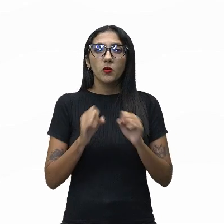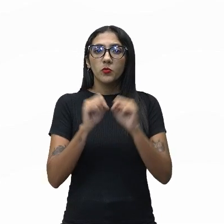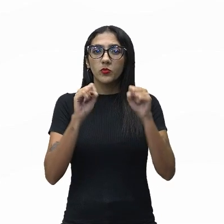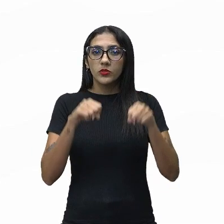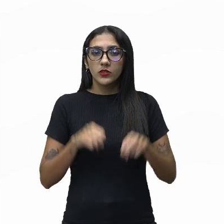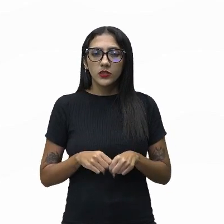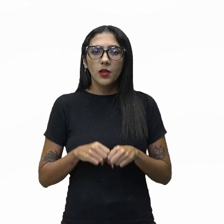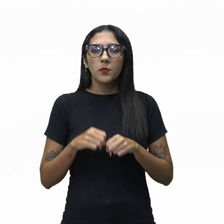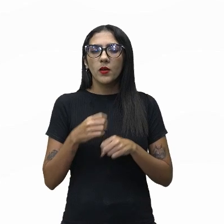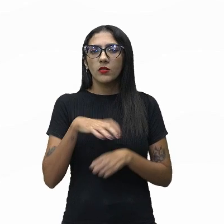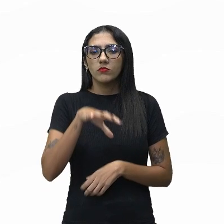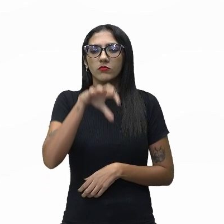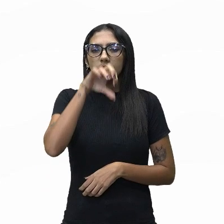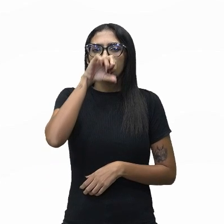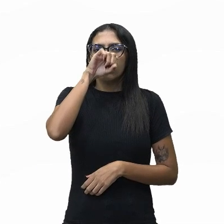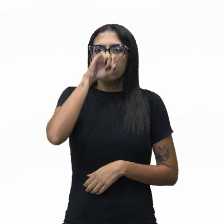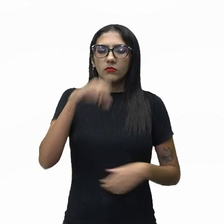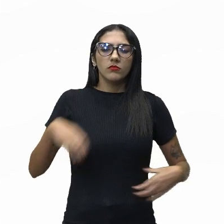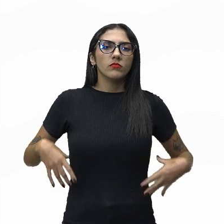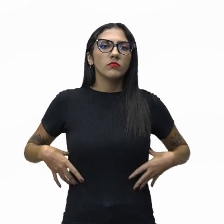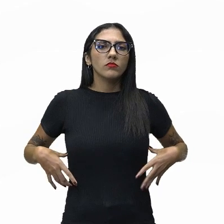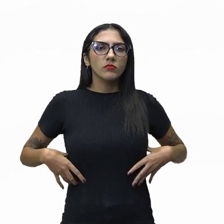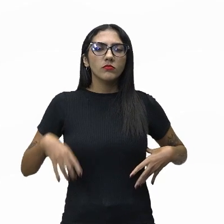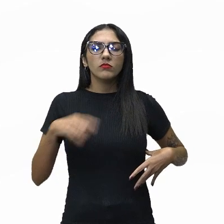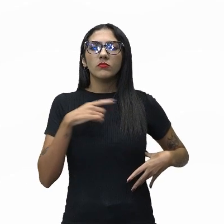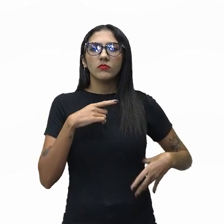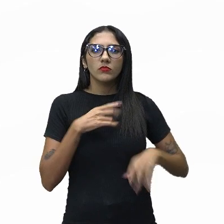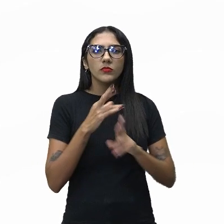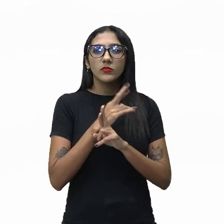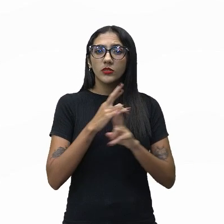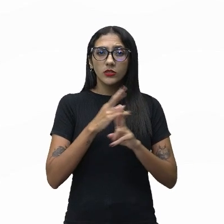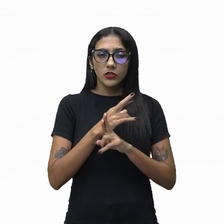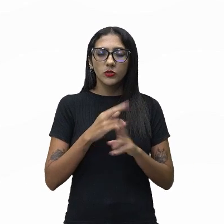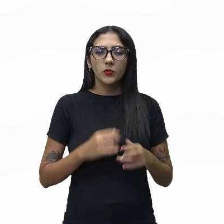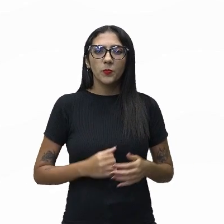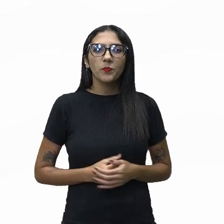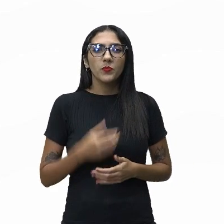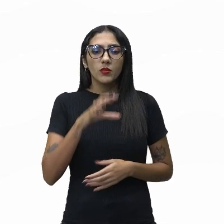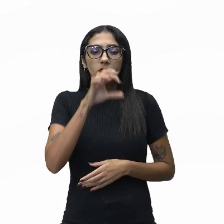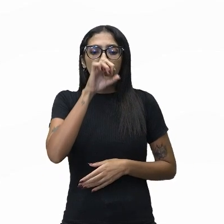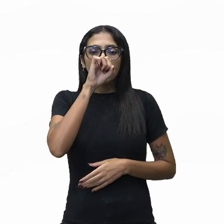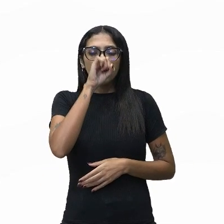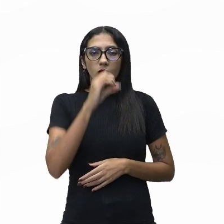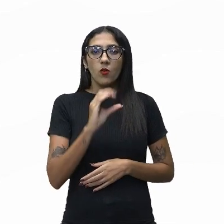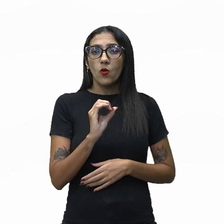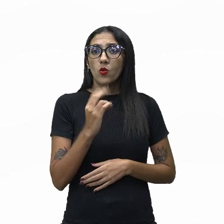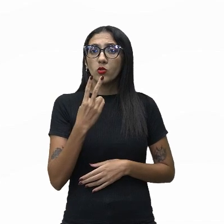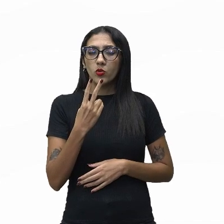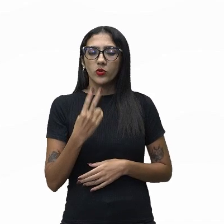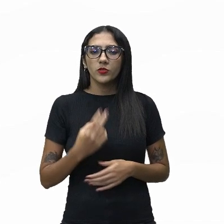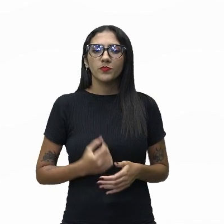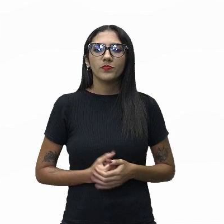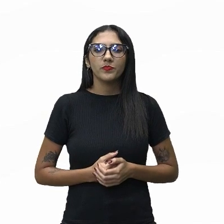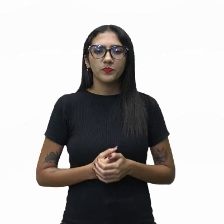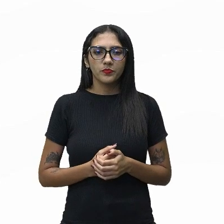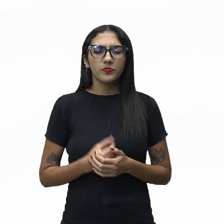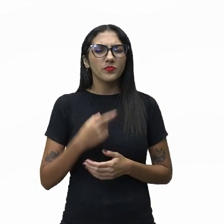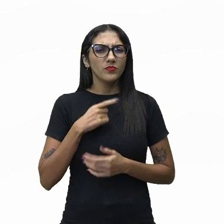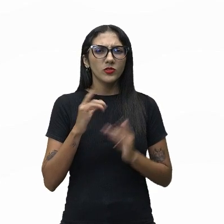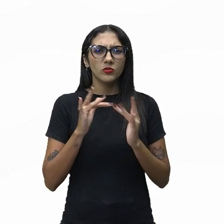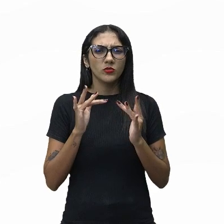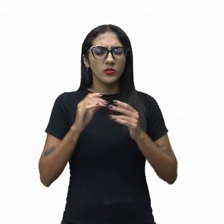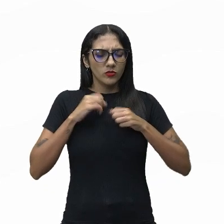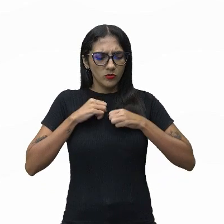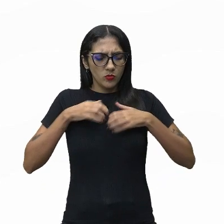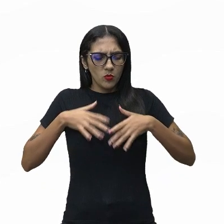vai influenciar nesse momento aí de captação de oxigênio para o organismo, tá? Para levar aí a todos os